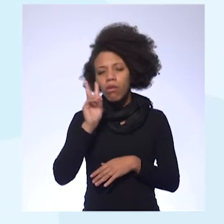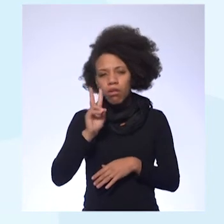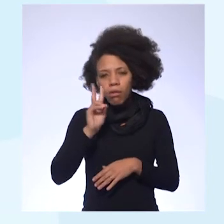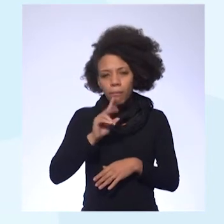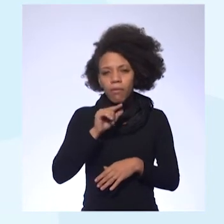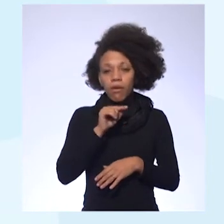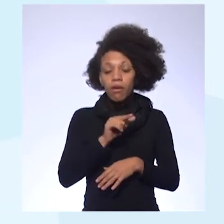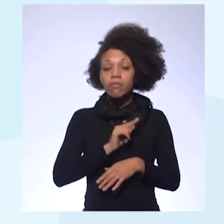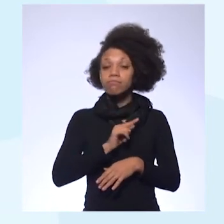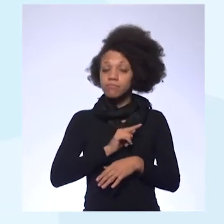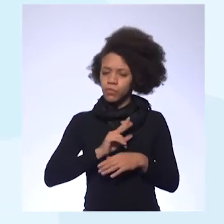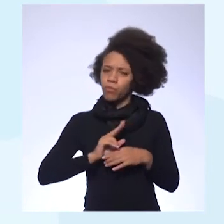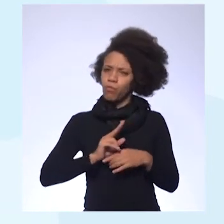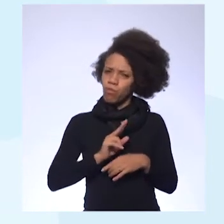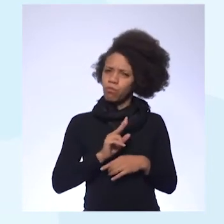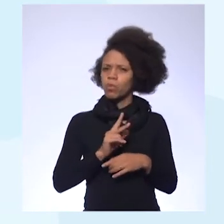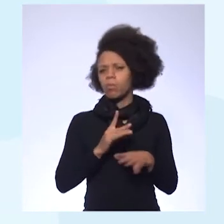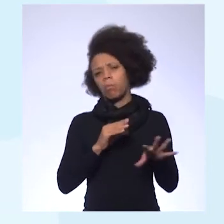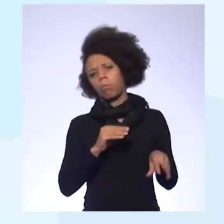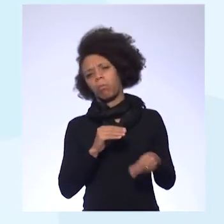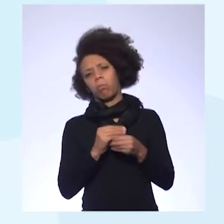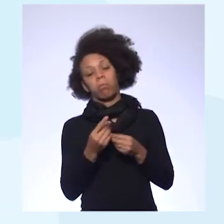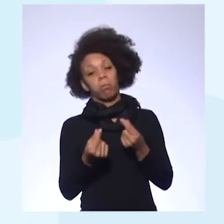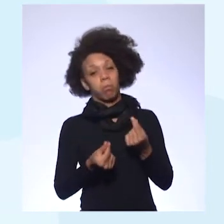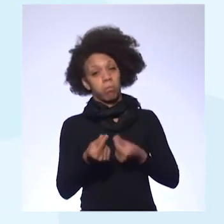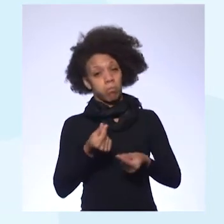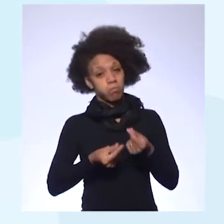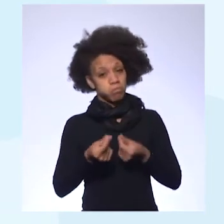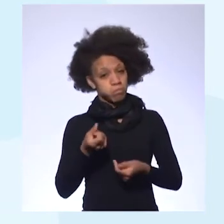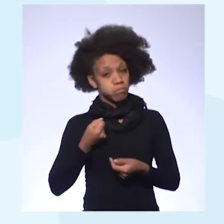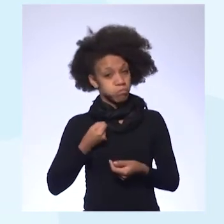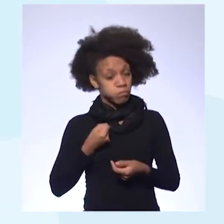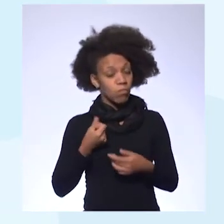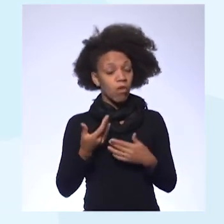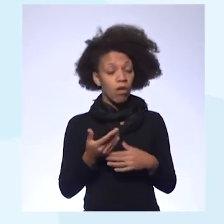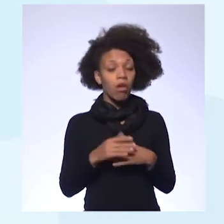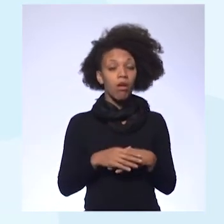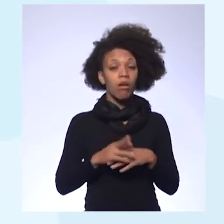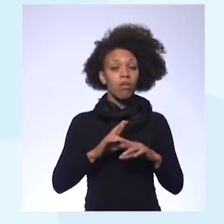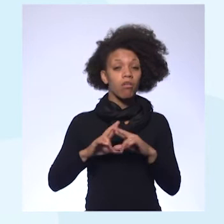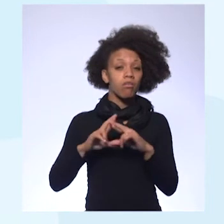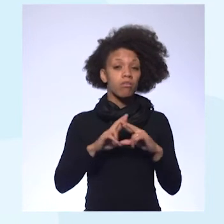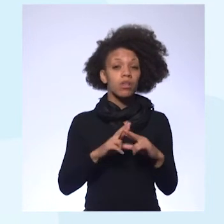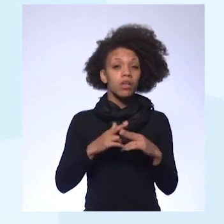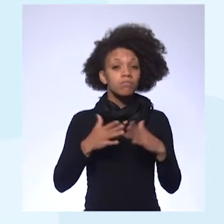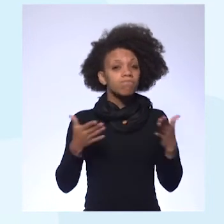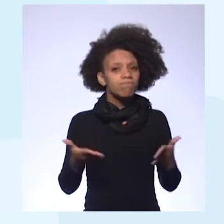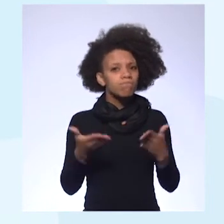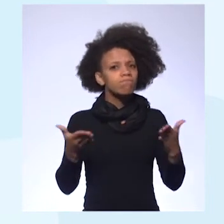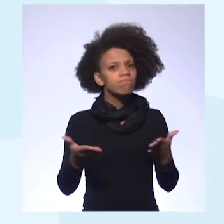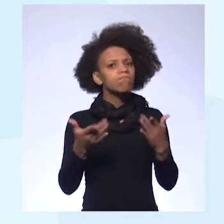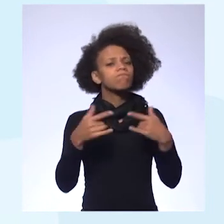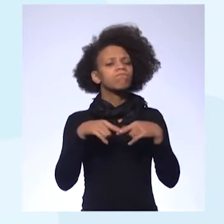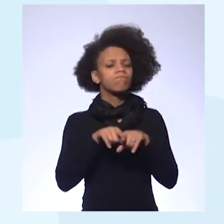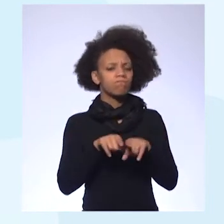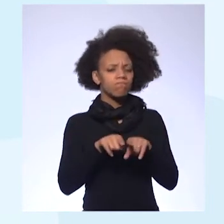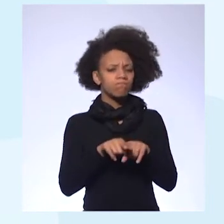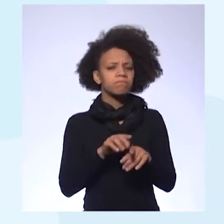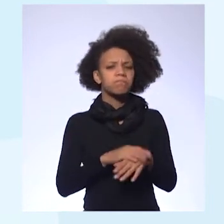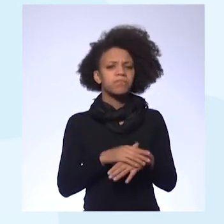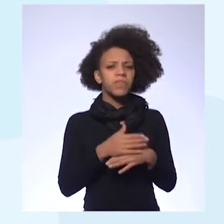alumínio ela tem um valor aí agregado, né, à sua reciclagem, que impulsiona também